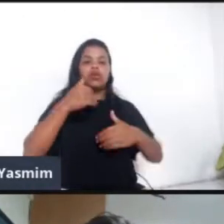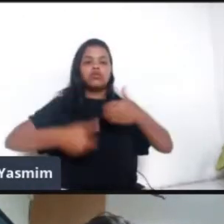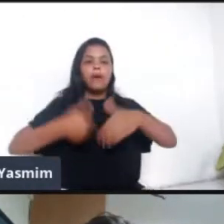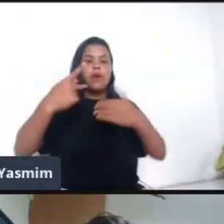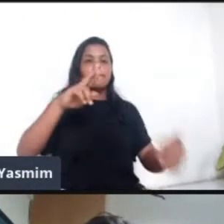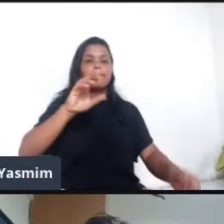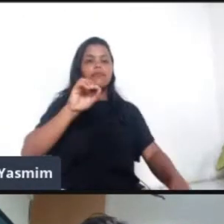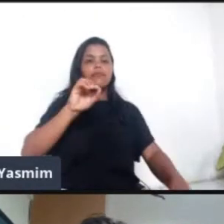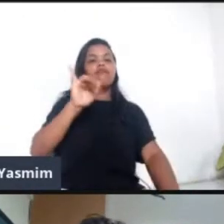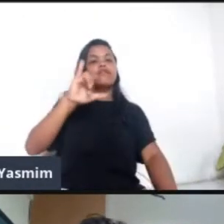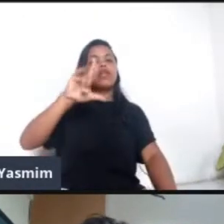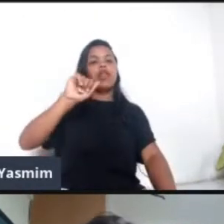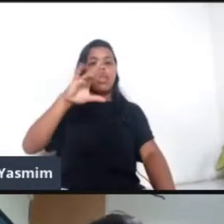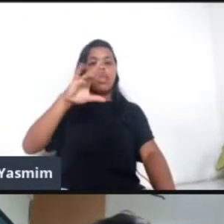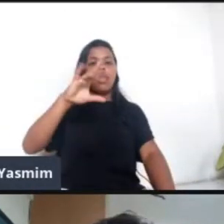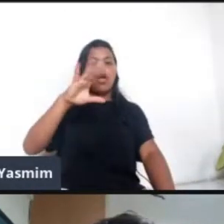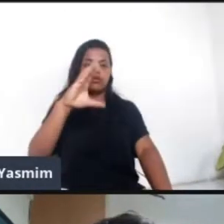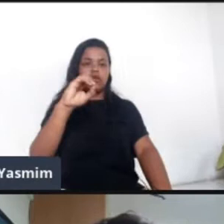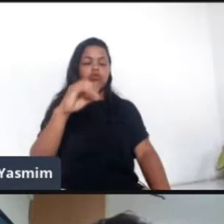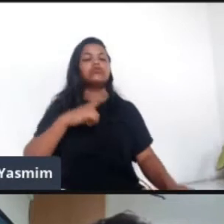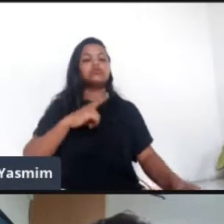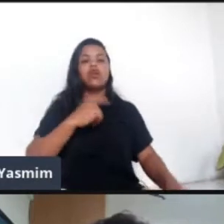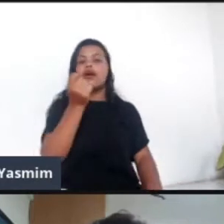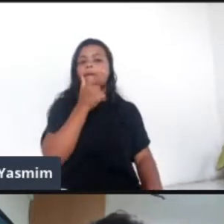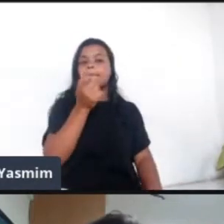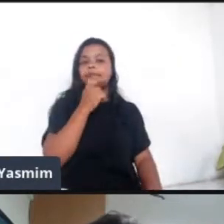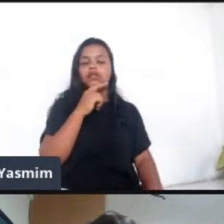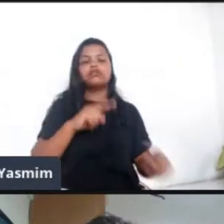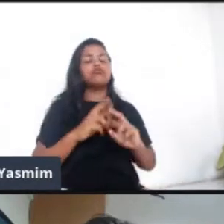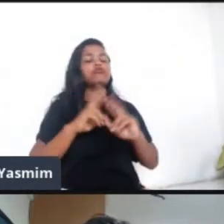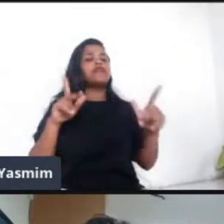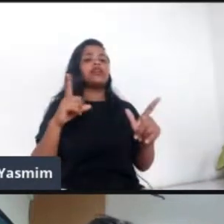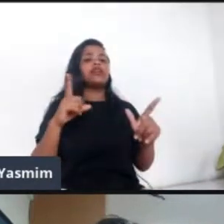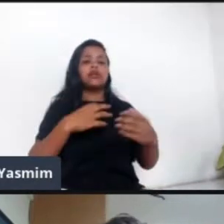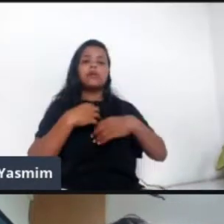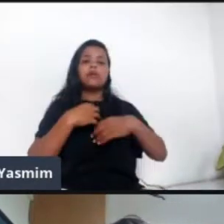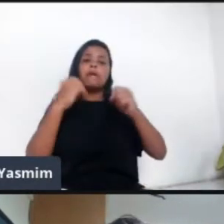com esses medicamentos, e aqueles que impedem a replicação celular dentro